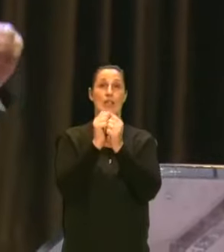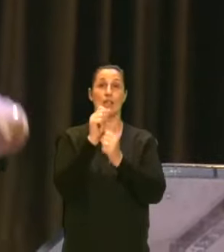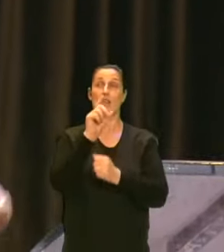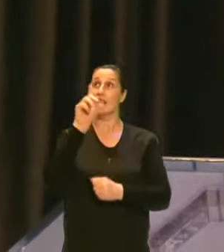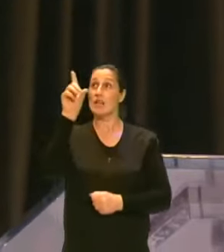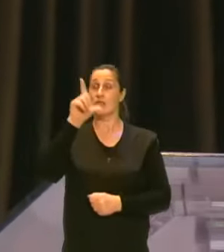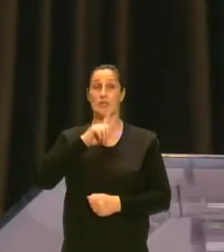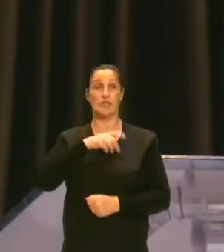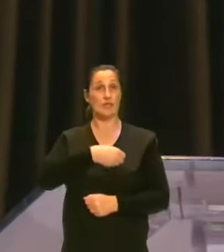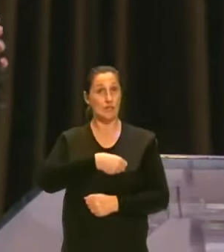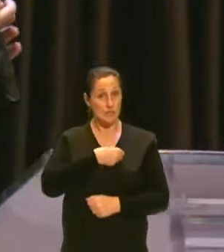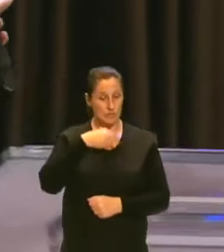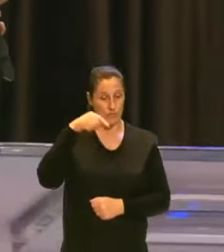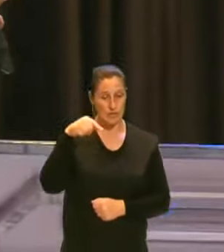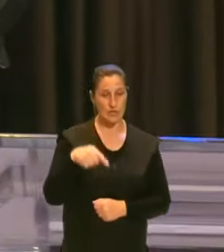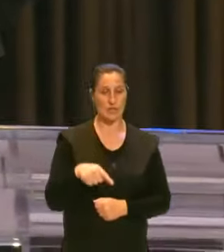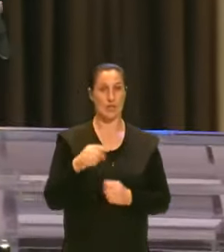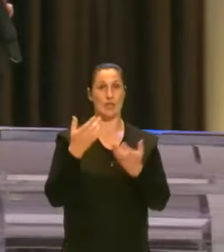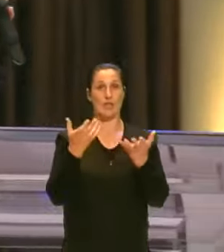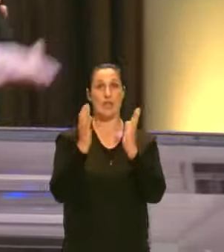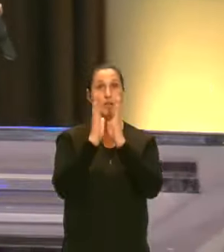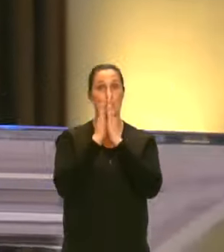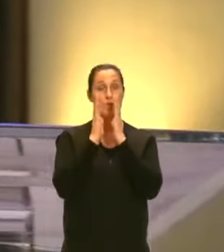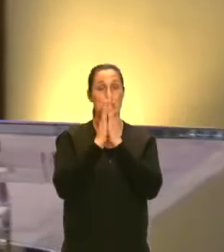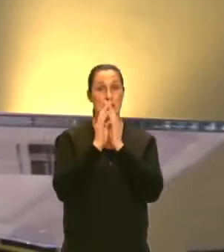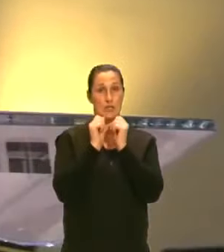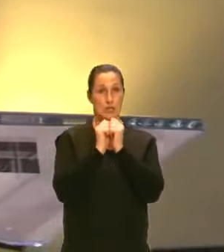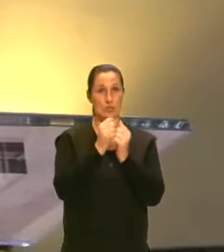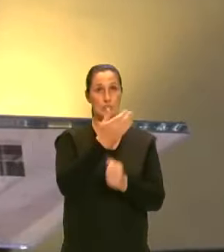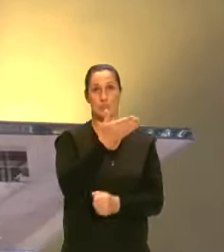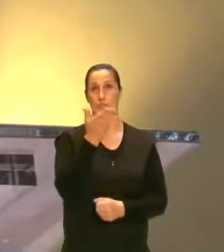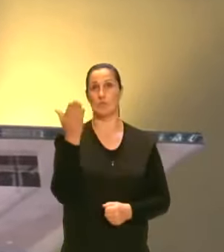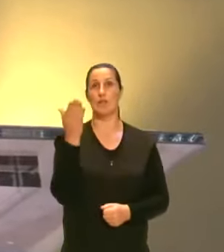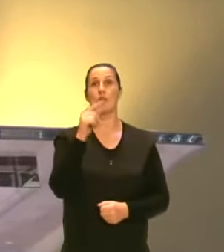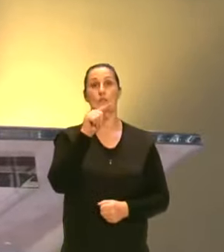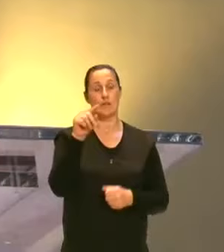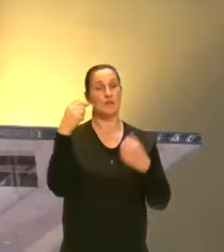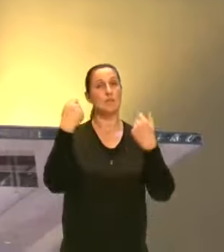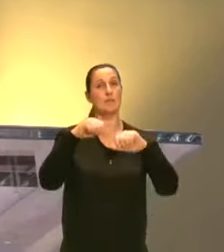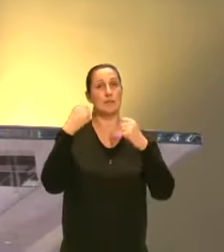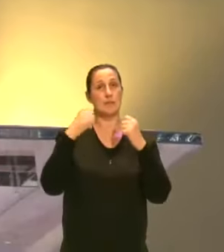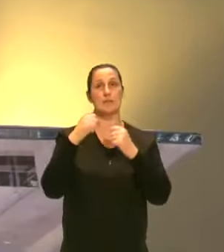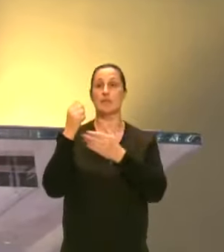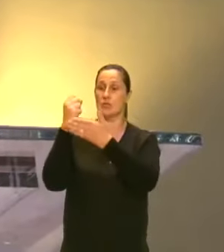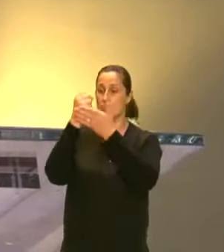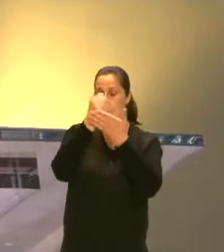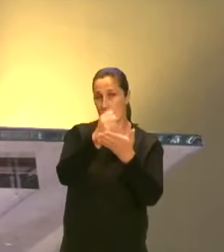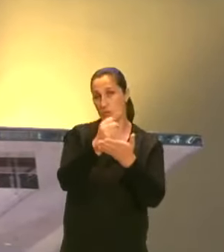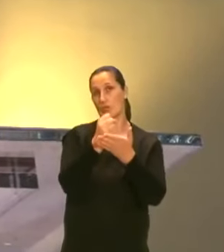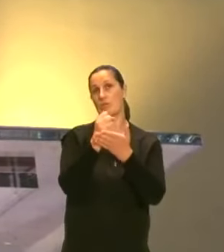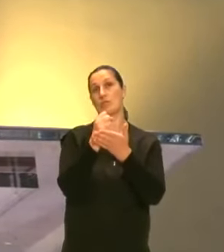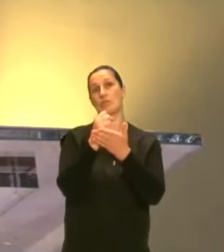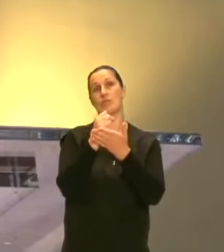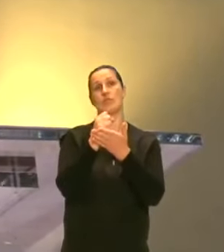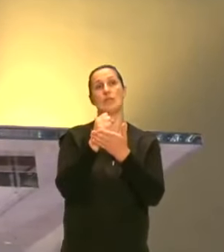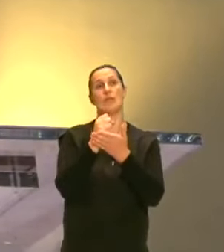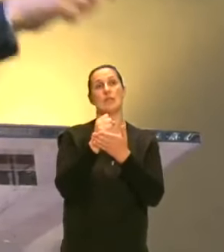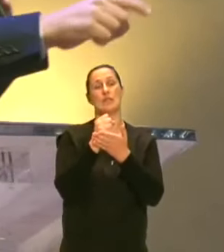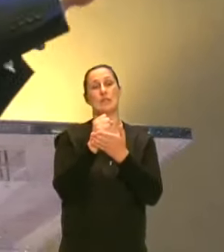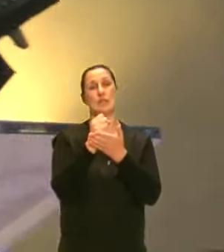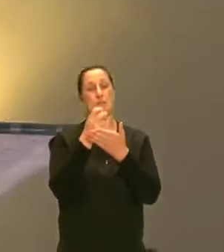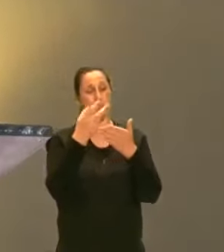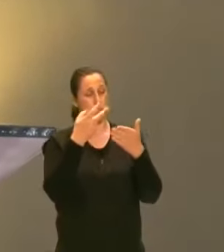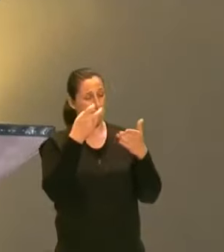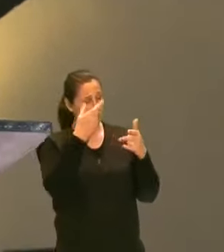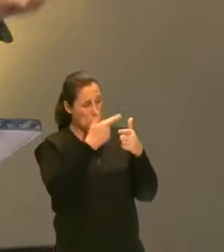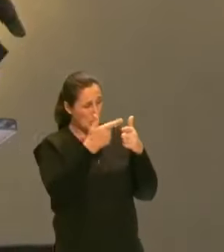Eu quero orar com você. Você que precisa do socorro de Deus e você está olhando para essa montanha de problema. E Deus falou no teu